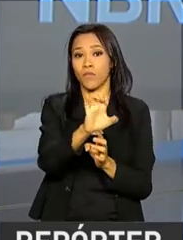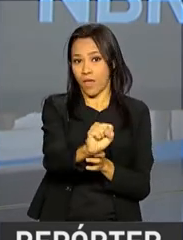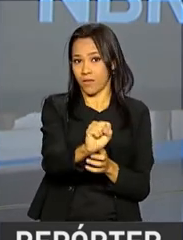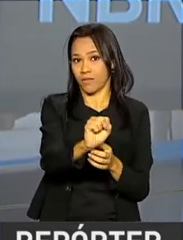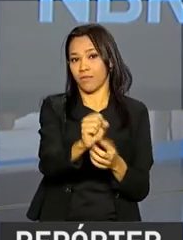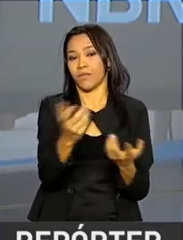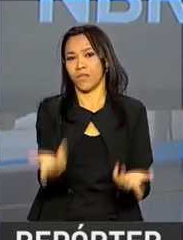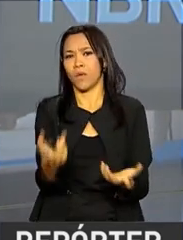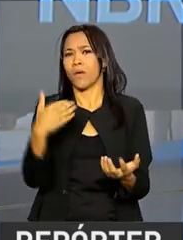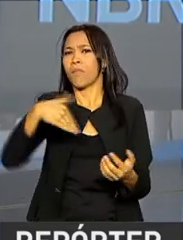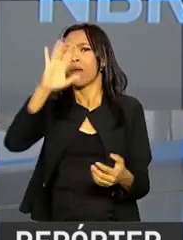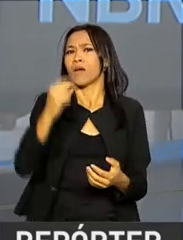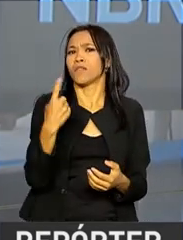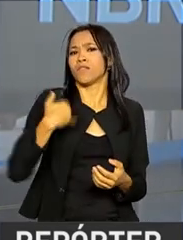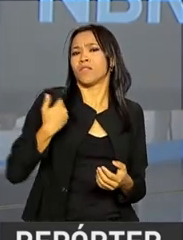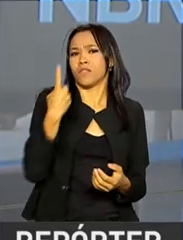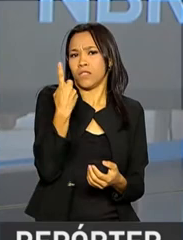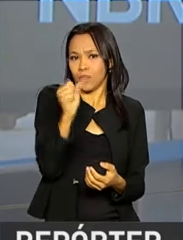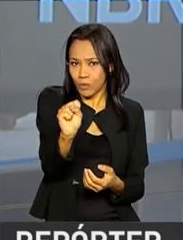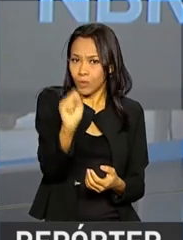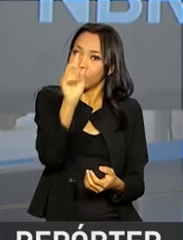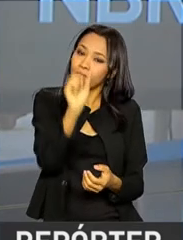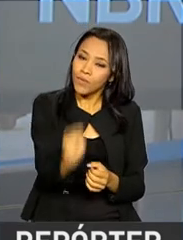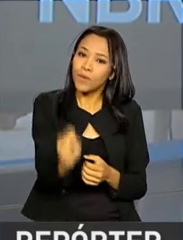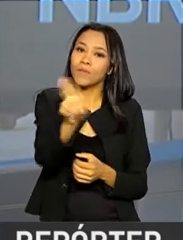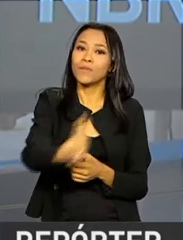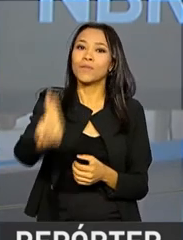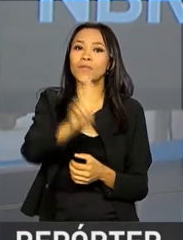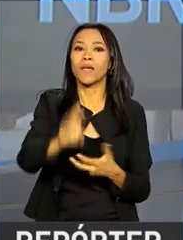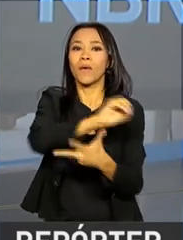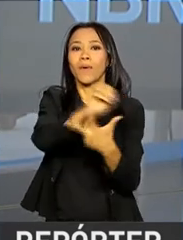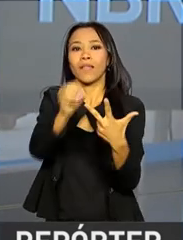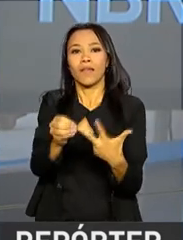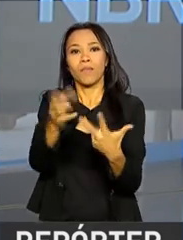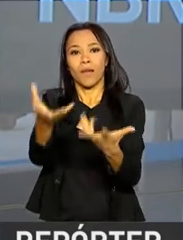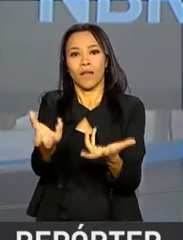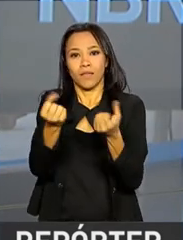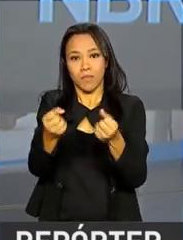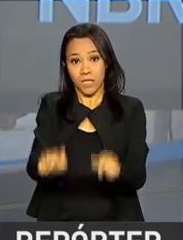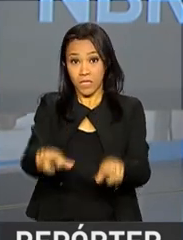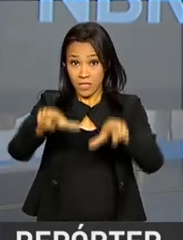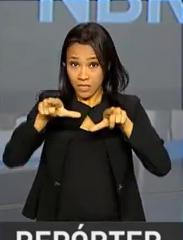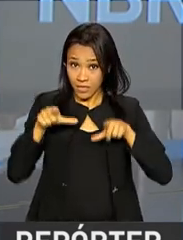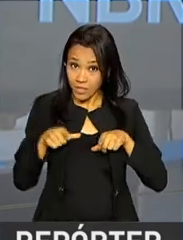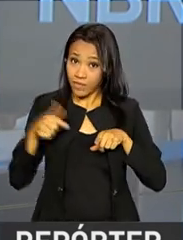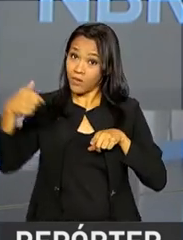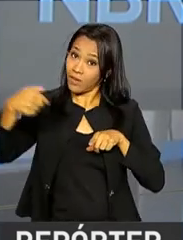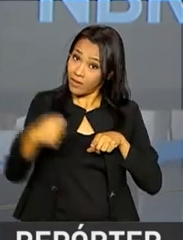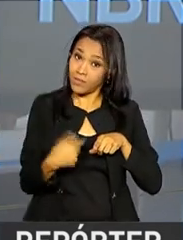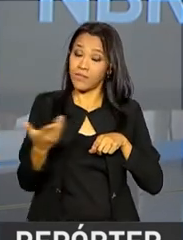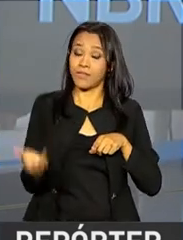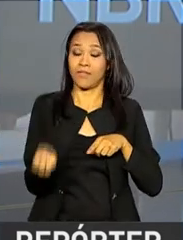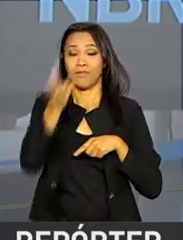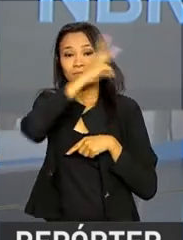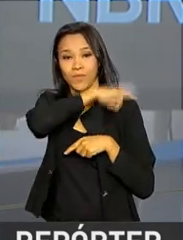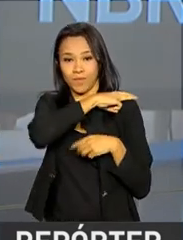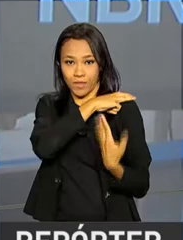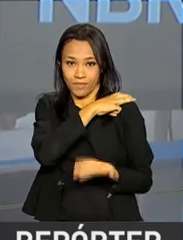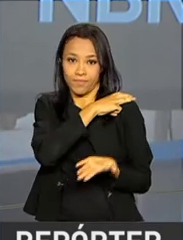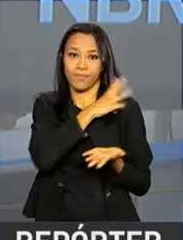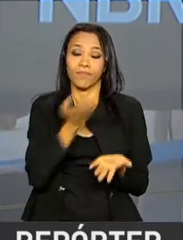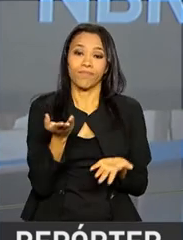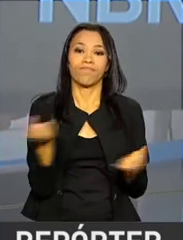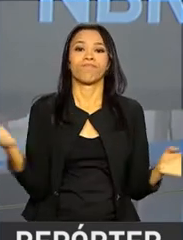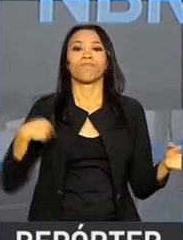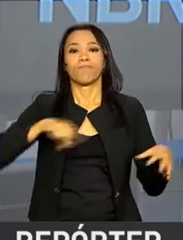com mais de 18 anos podem ainda usar o enem para receber a certificação do ensino médio e nós